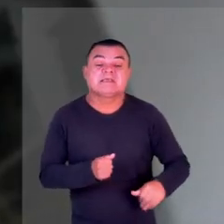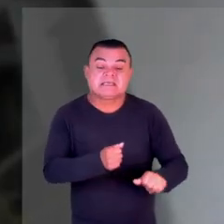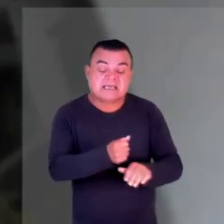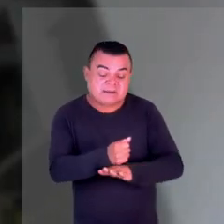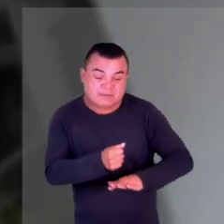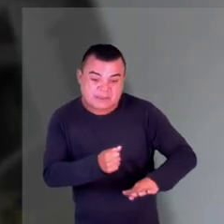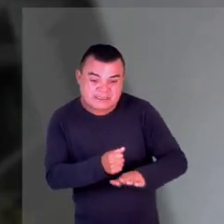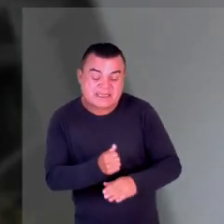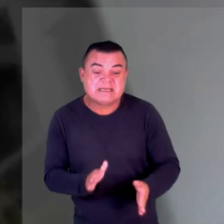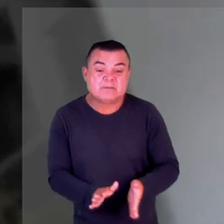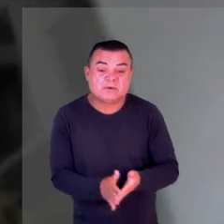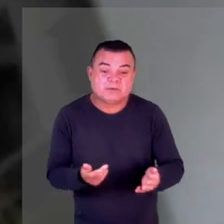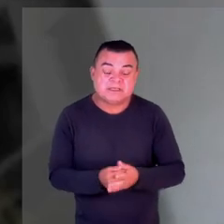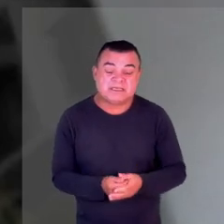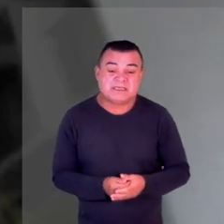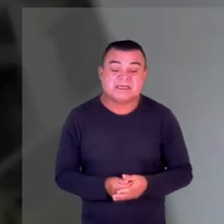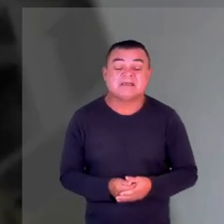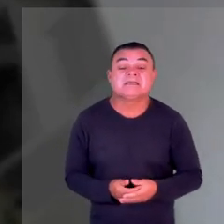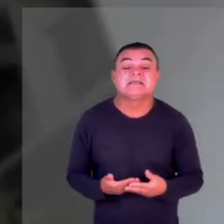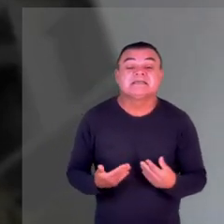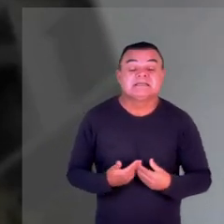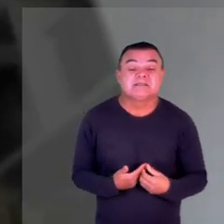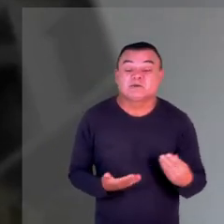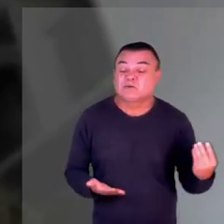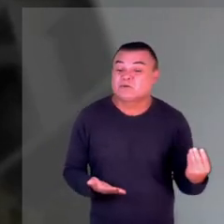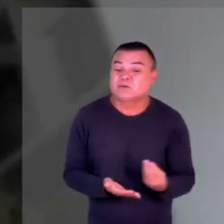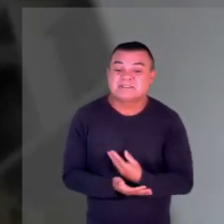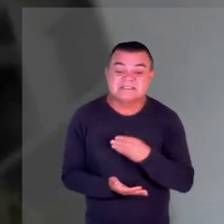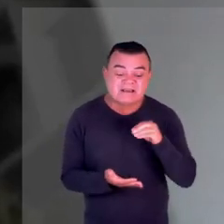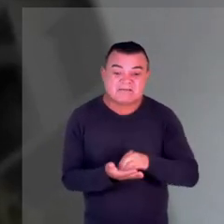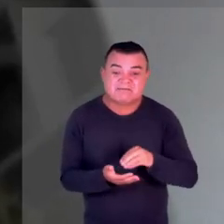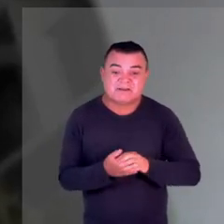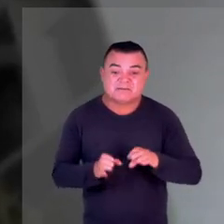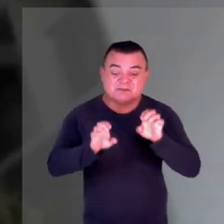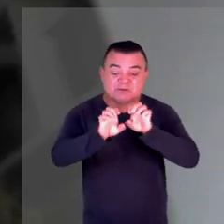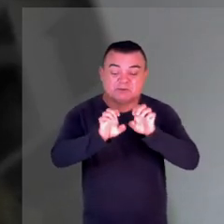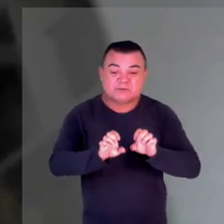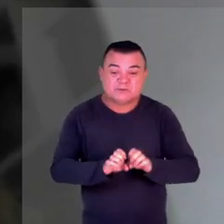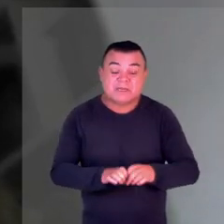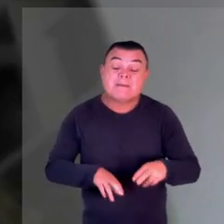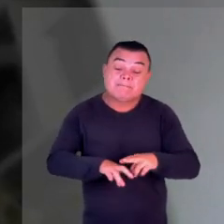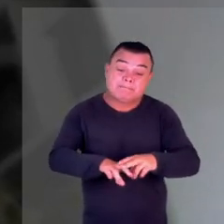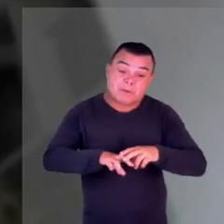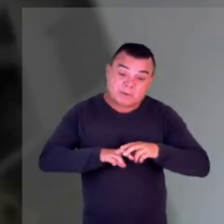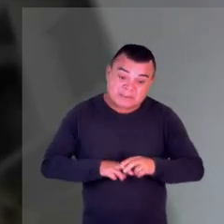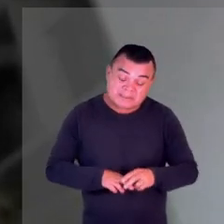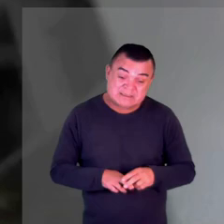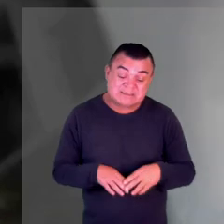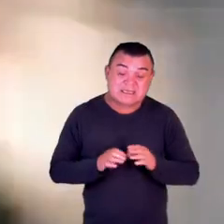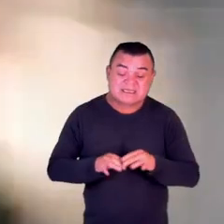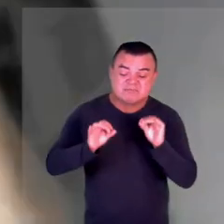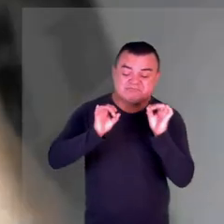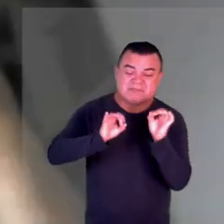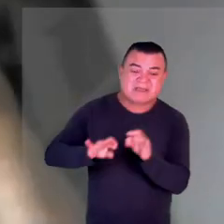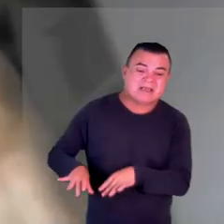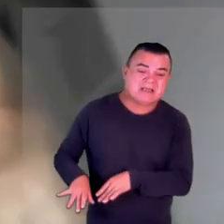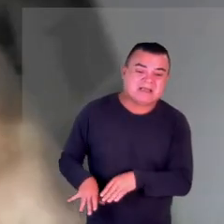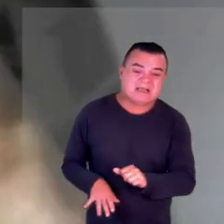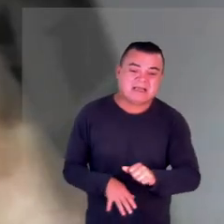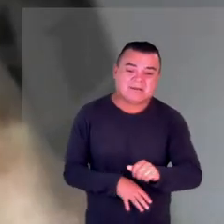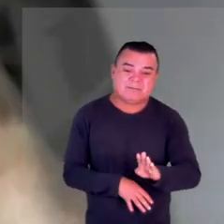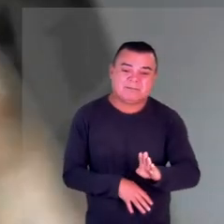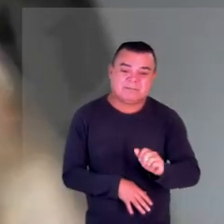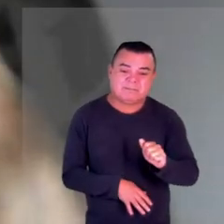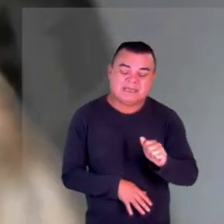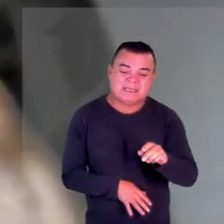famílias para a rua né e que muitas vezes era causa de abandono então assim po eu não sei se a d Mia